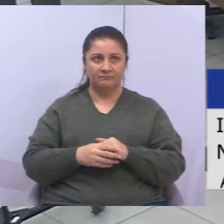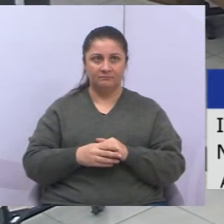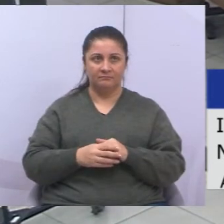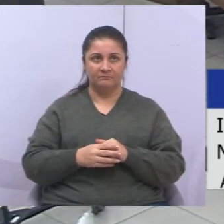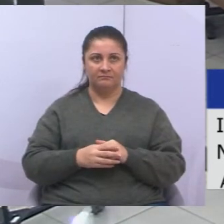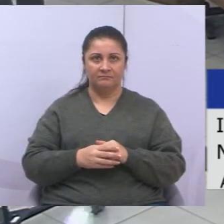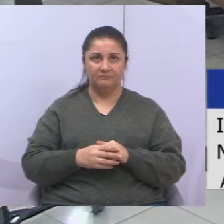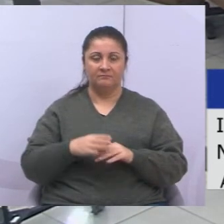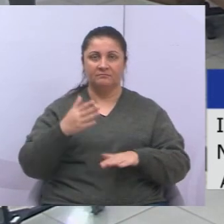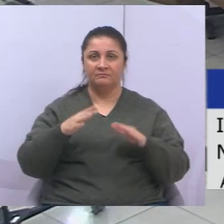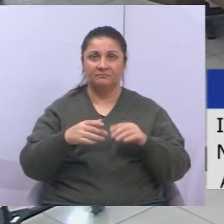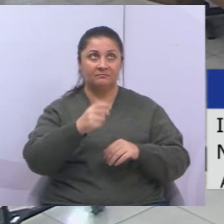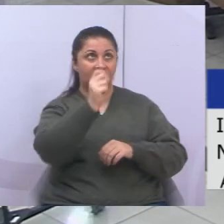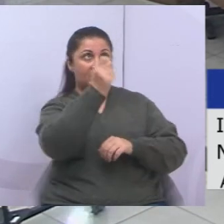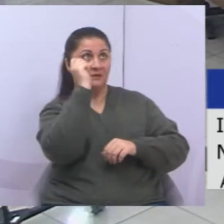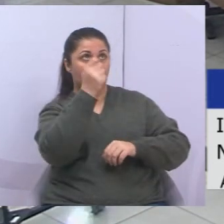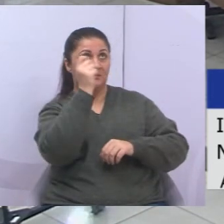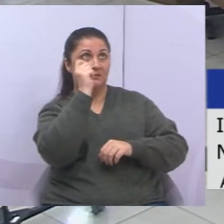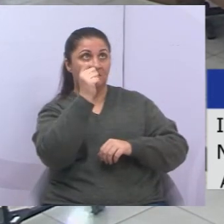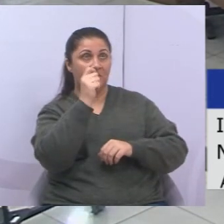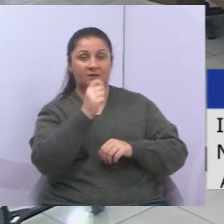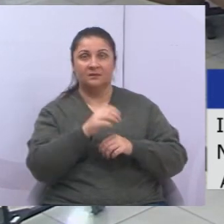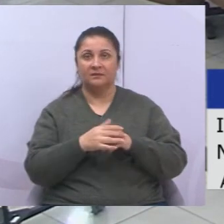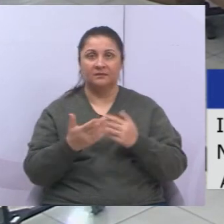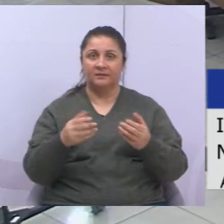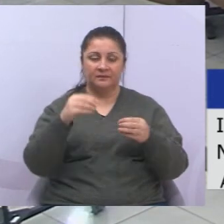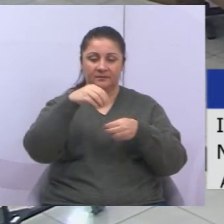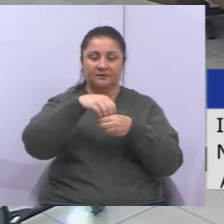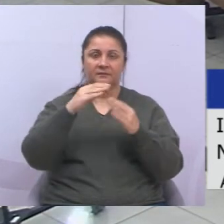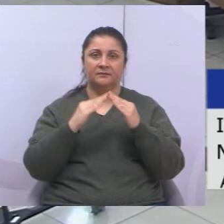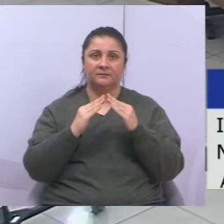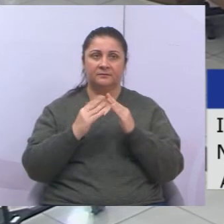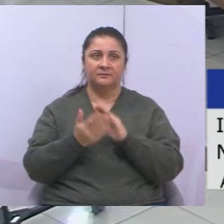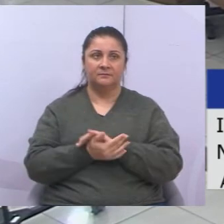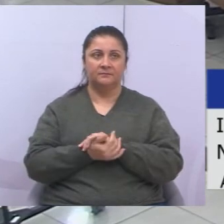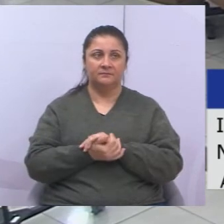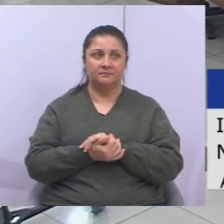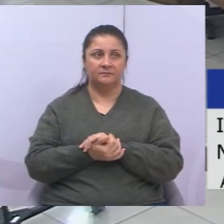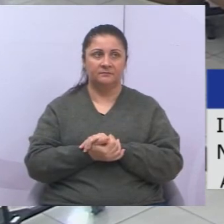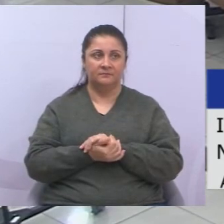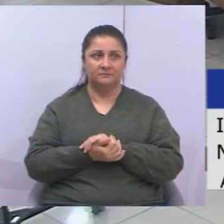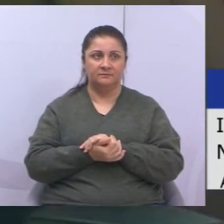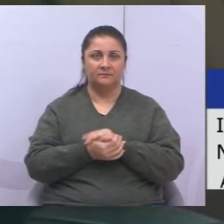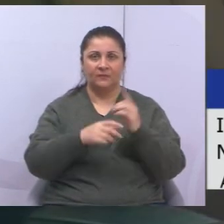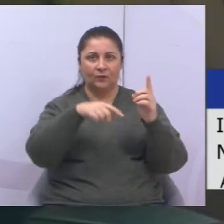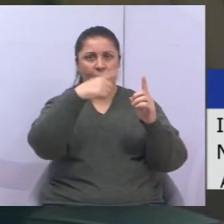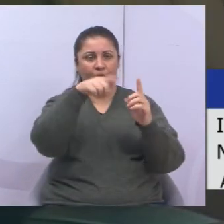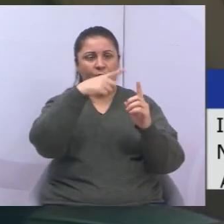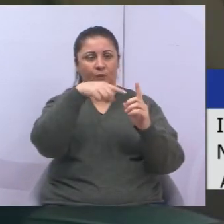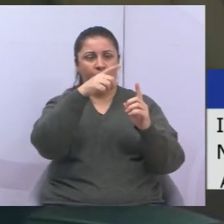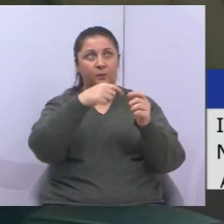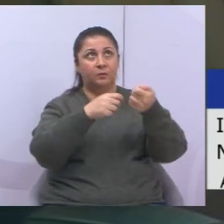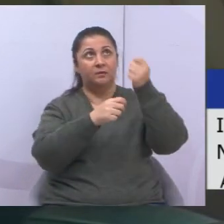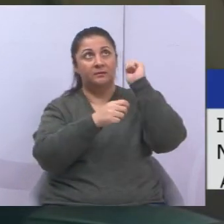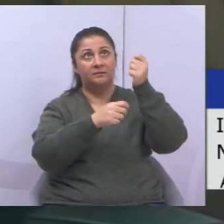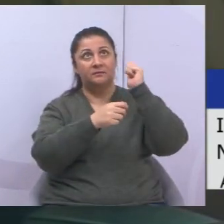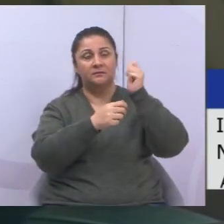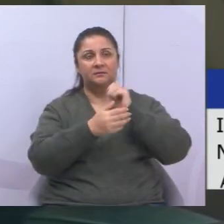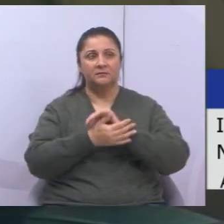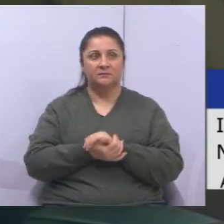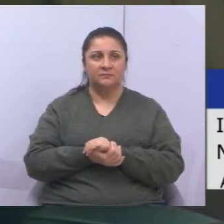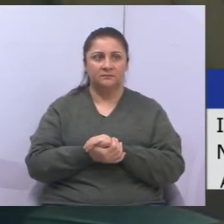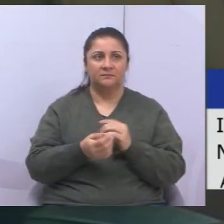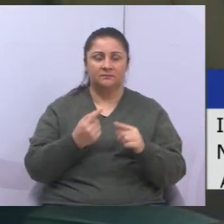ter empinado pipa na frente do ventilador, não é possível. Agora, liga o ventilador e deixa o vento tocar meu pipa. Porque não é